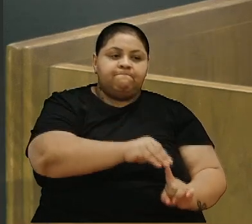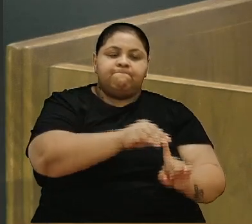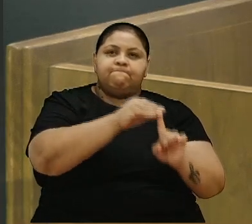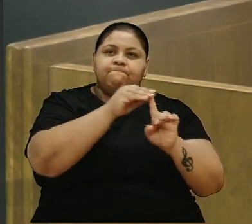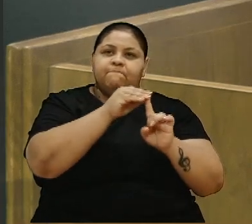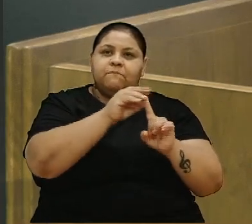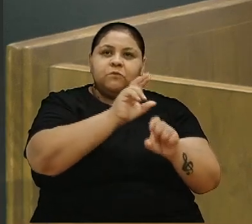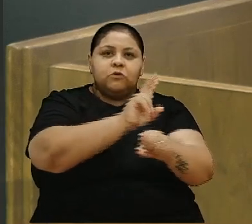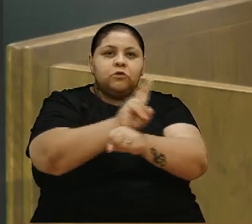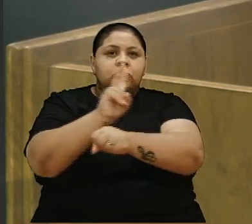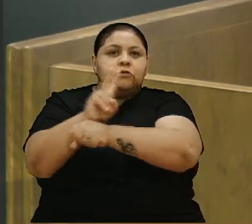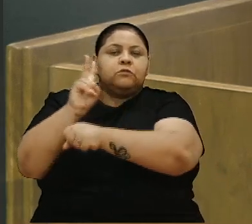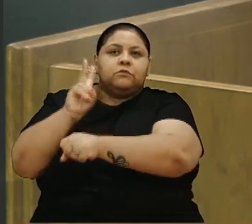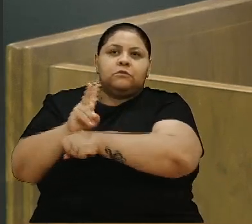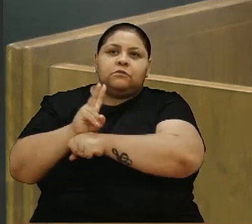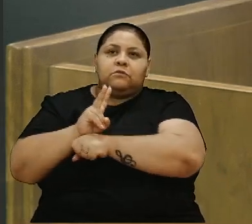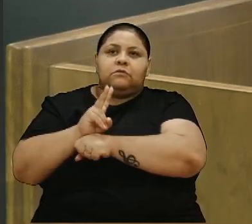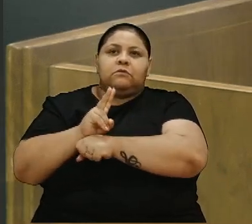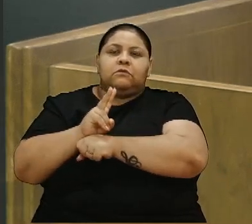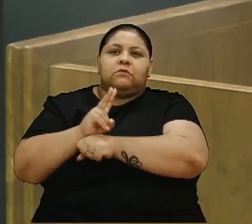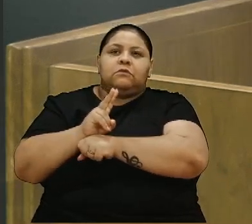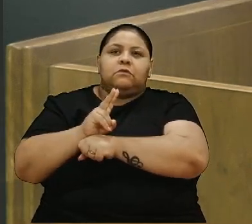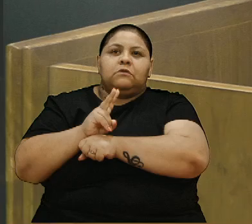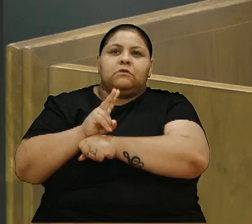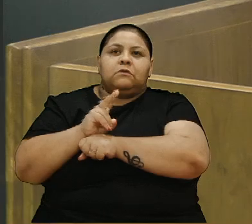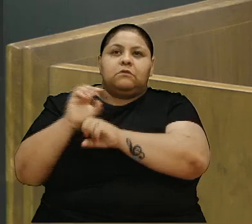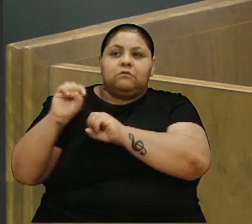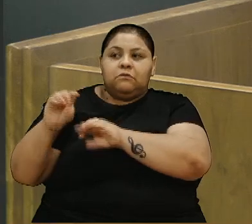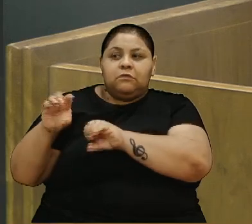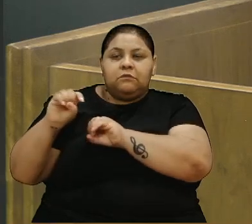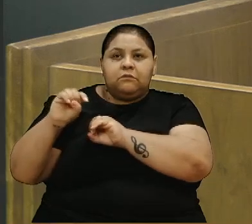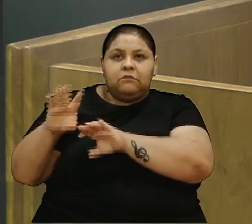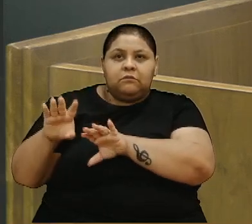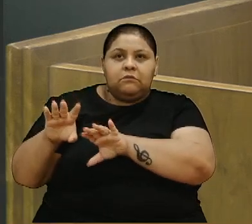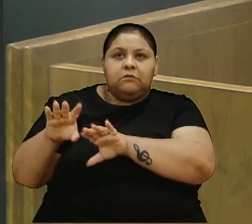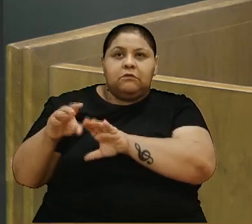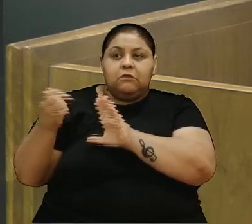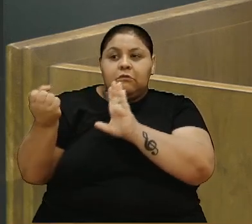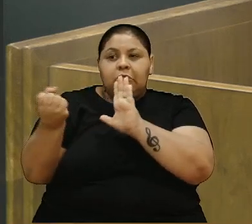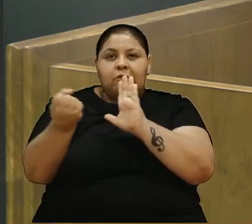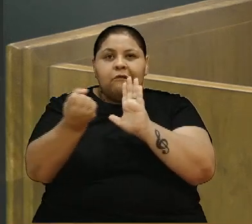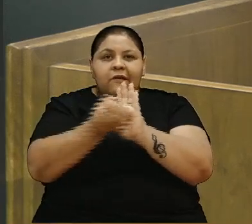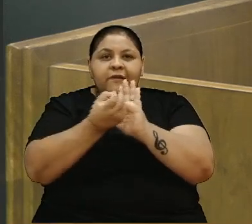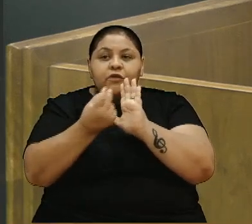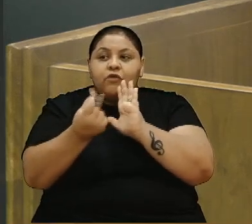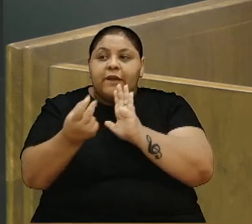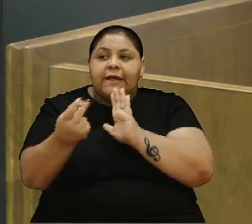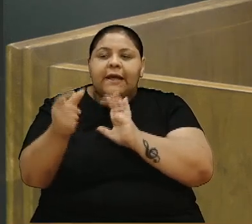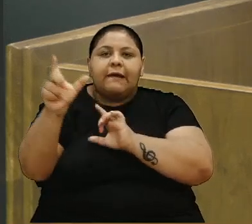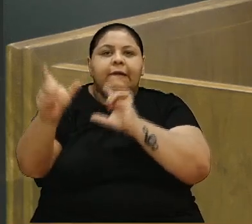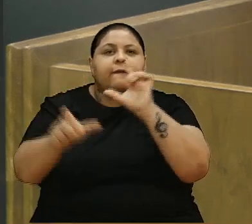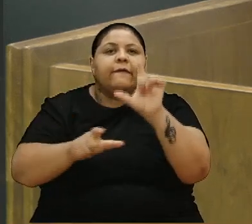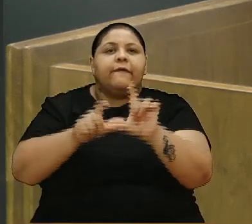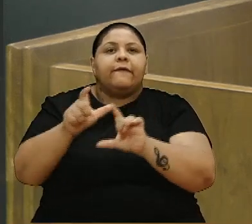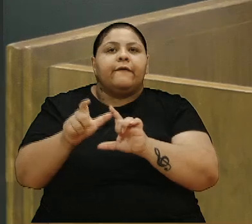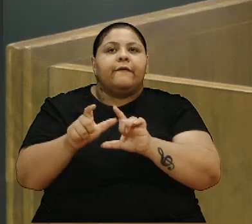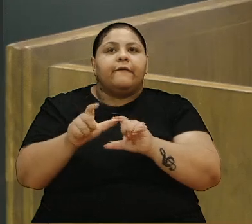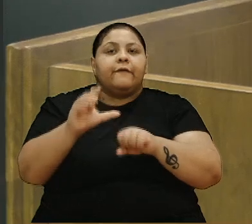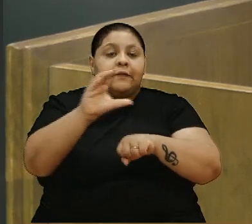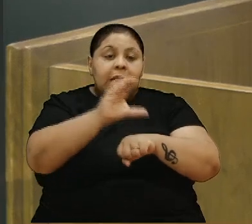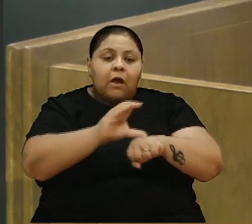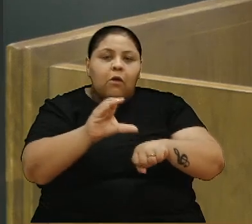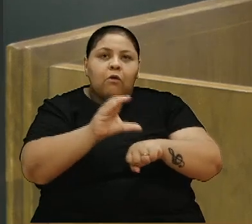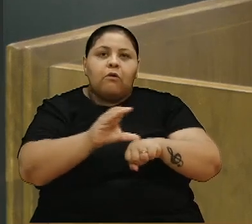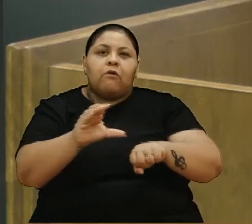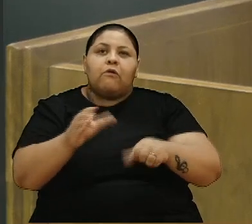do cuidado, da questão da educação, do legado da humanidade, da